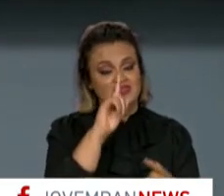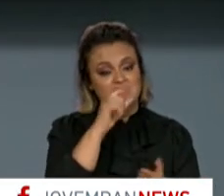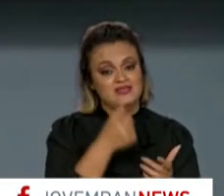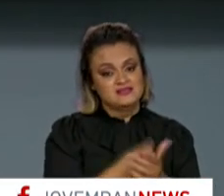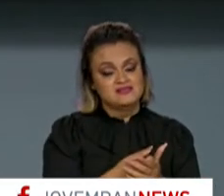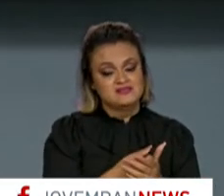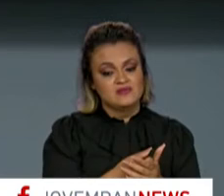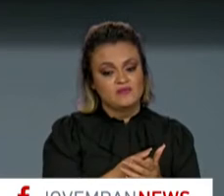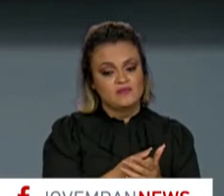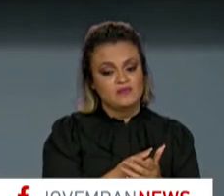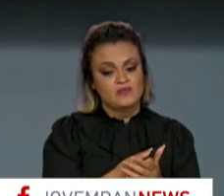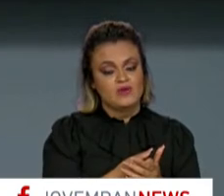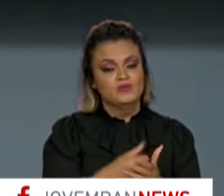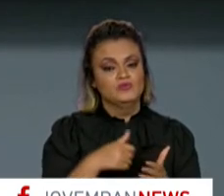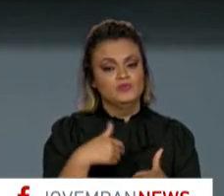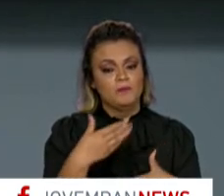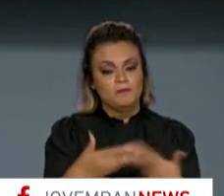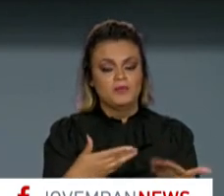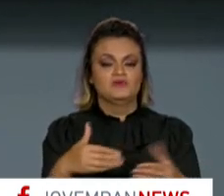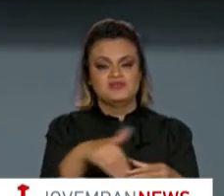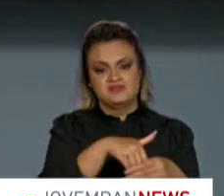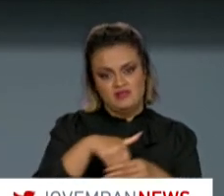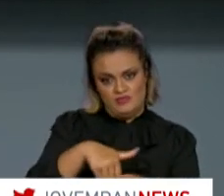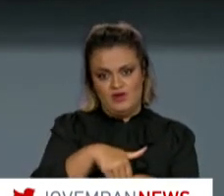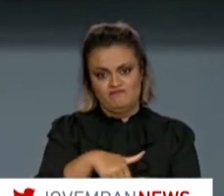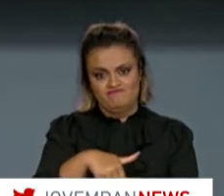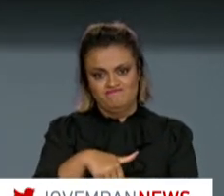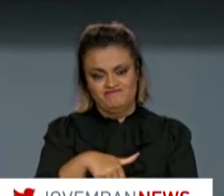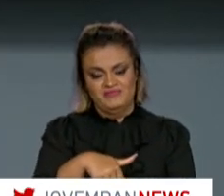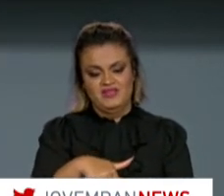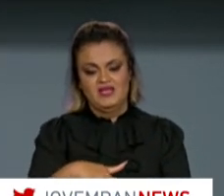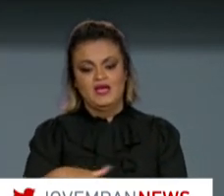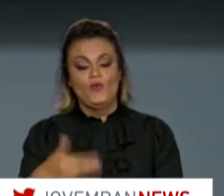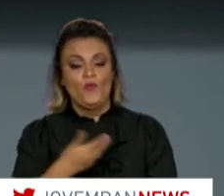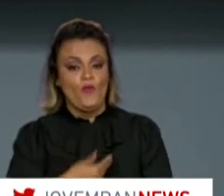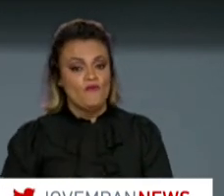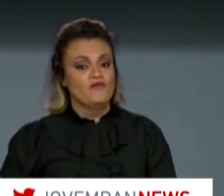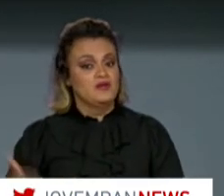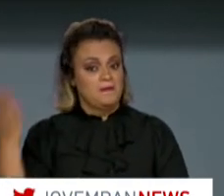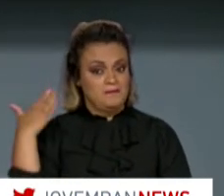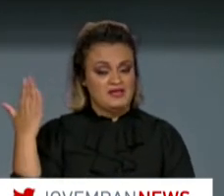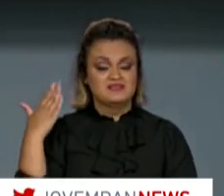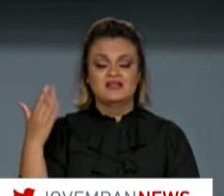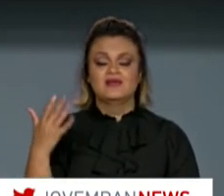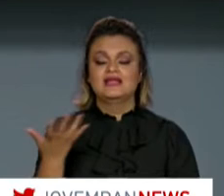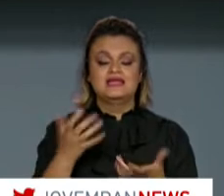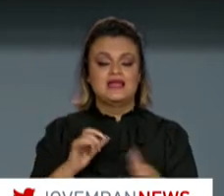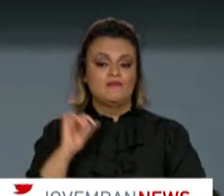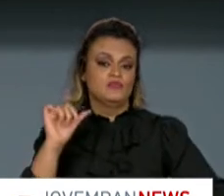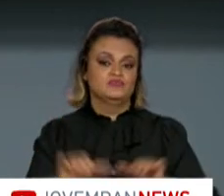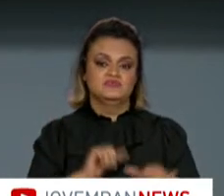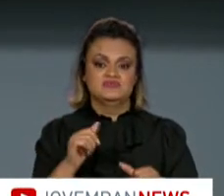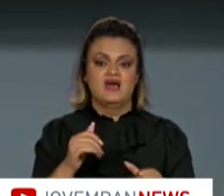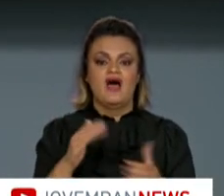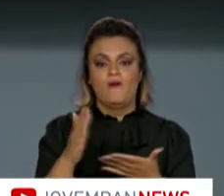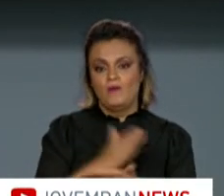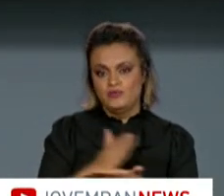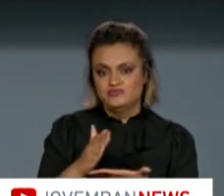por ocasião do processo eleitoral por um governo que visava reverter um quadro